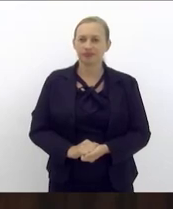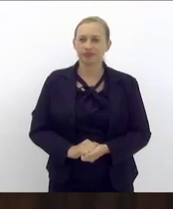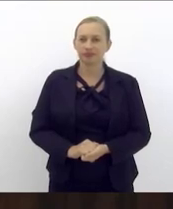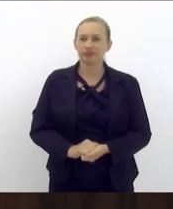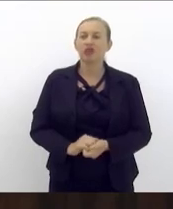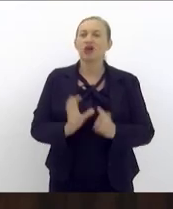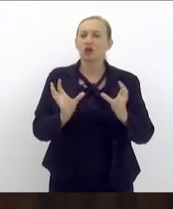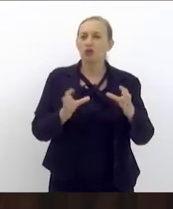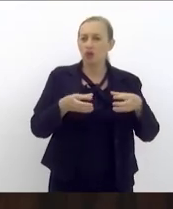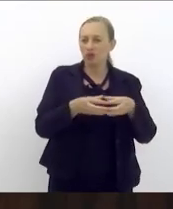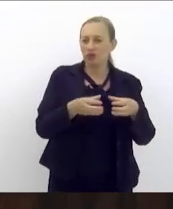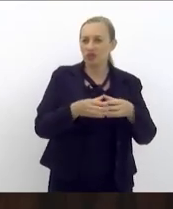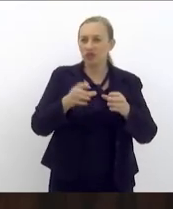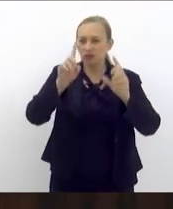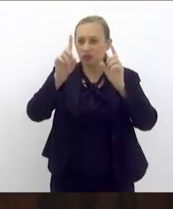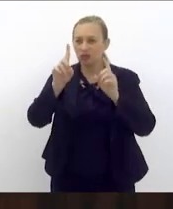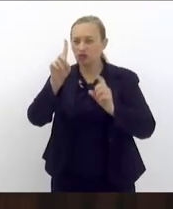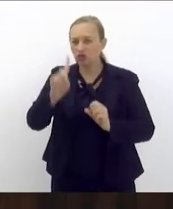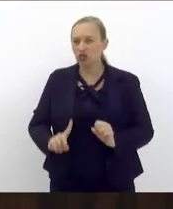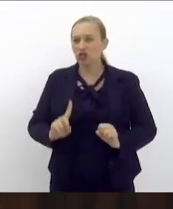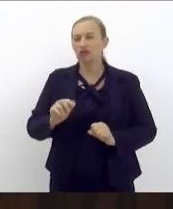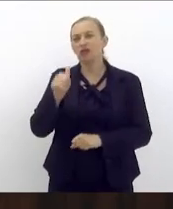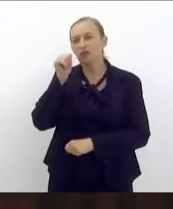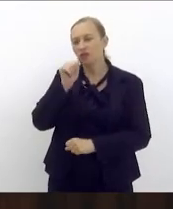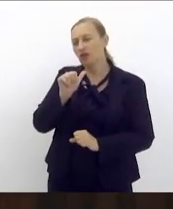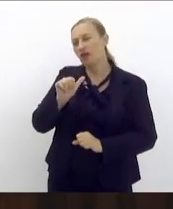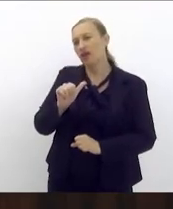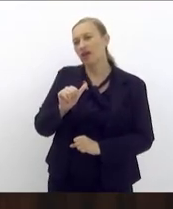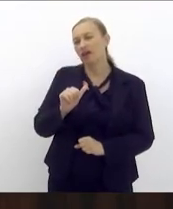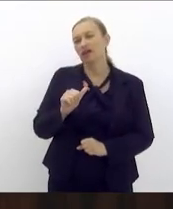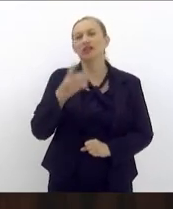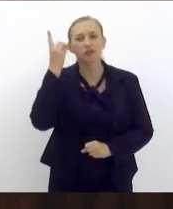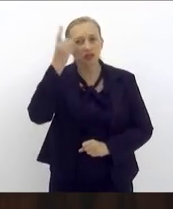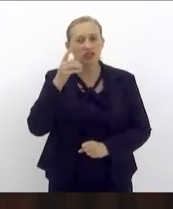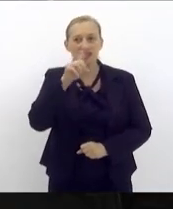parecer pela comissão de defesa dos direitos da mulher deputado azeidão